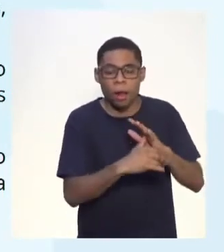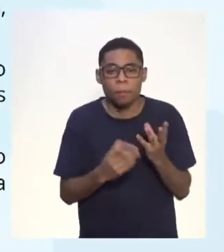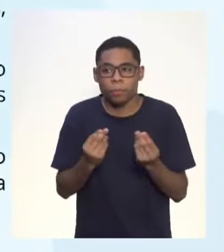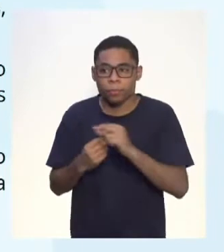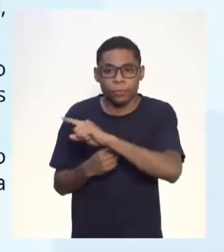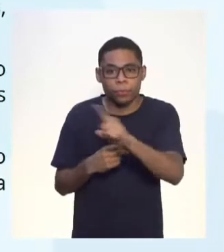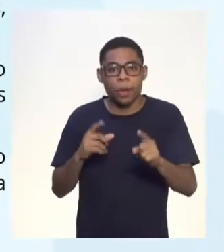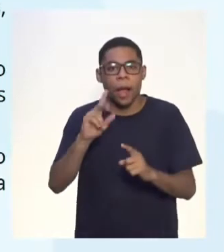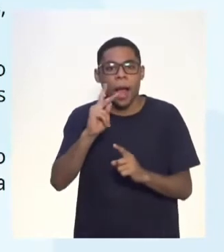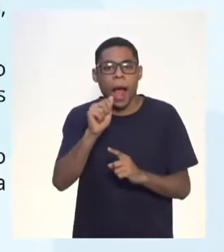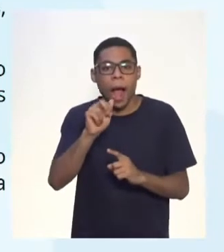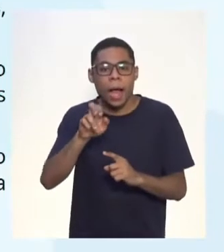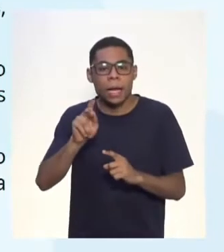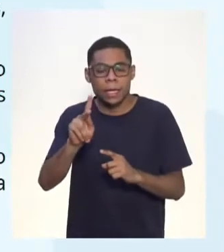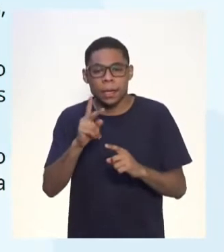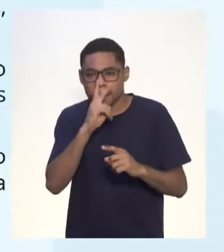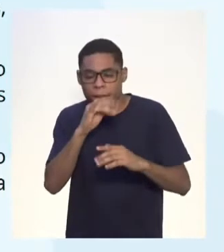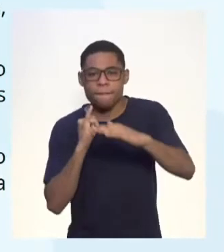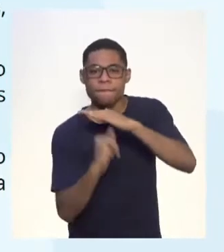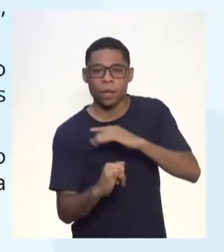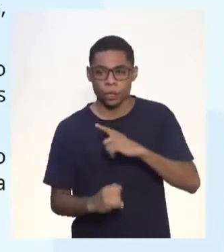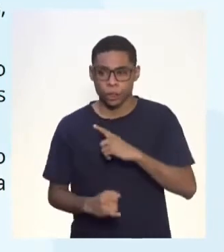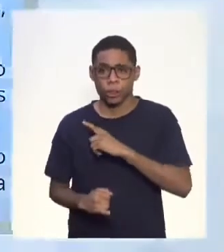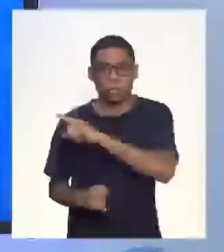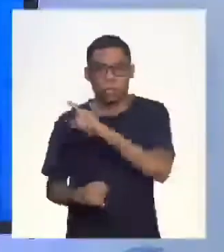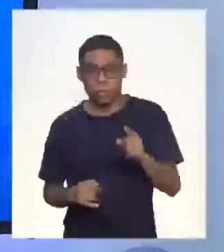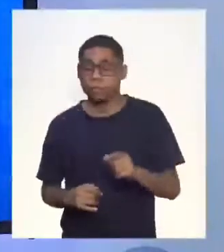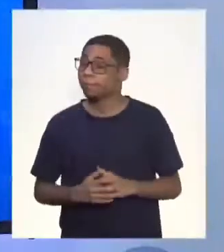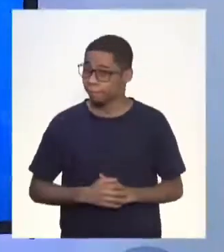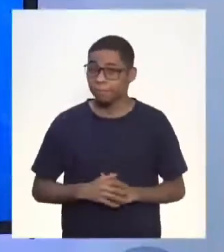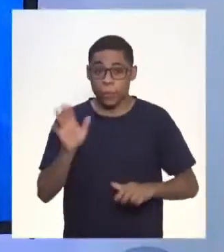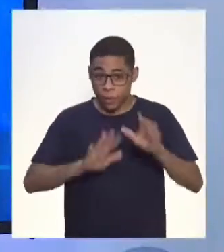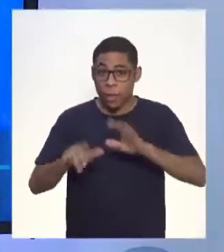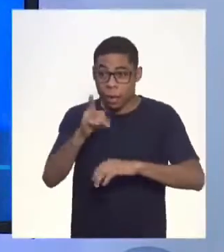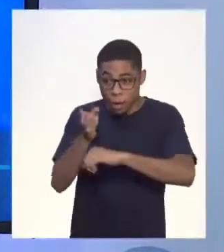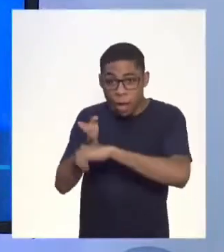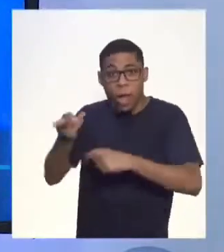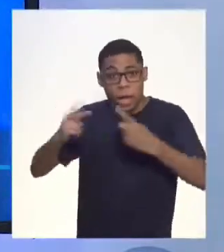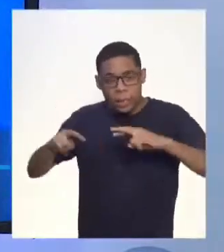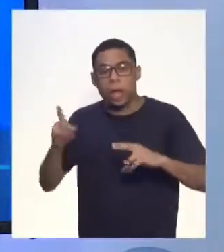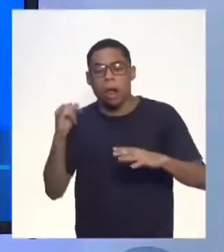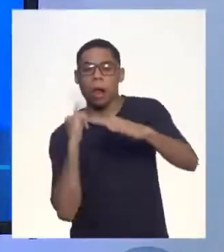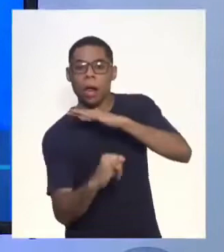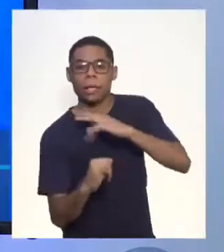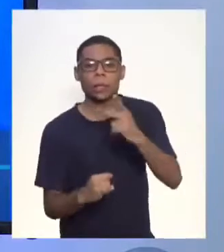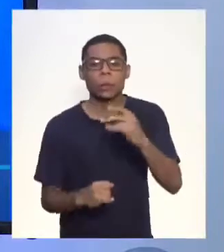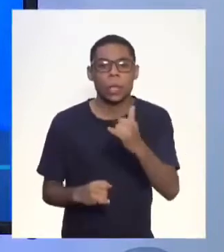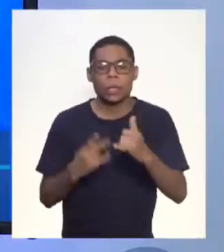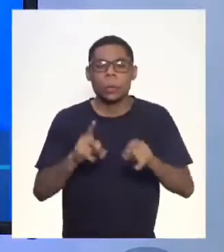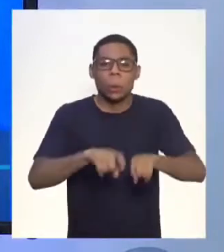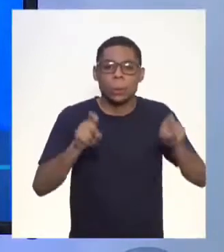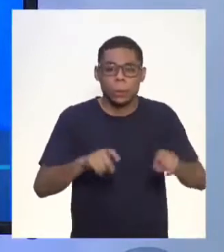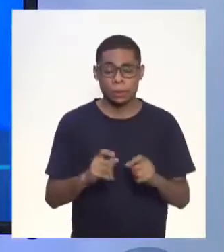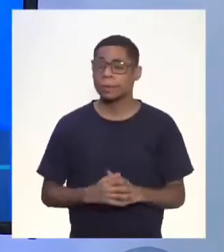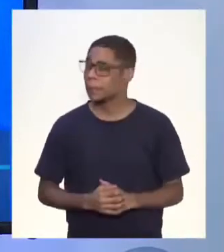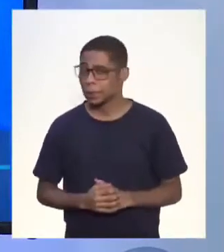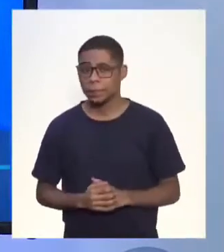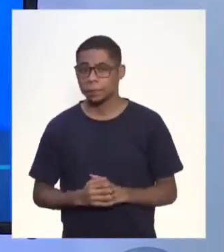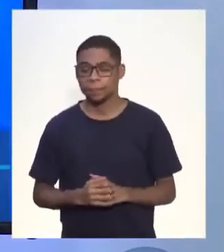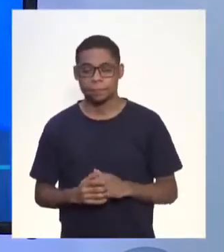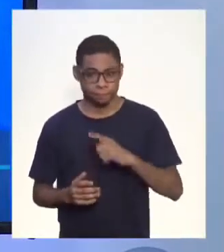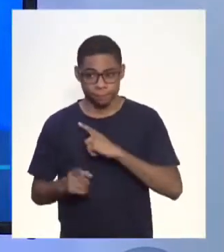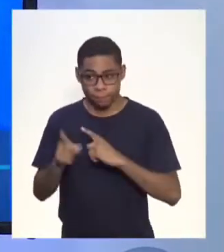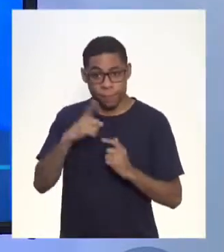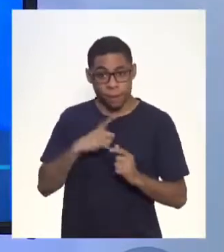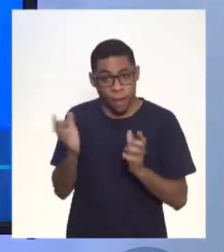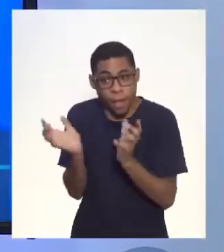né, os eletrônicos, dos usuários. Agora que nós já sabemos que tem equipe formada para poder produzir